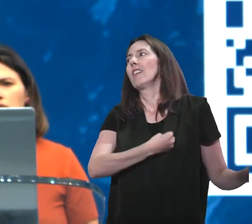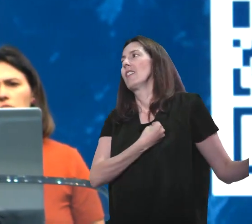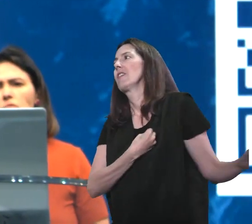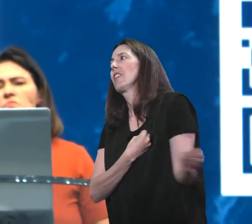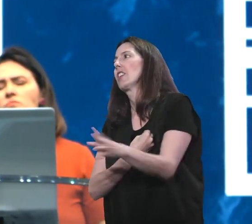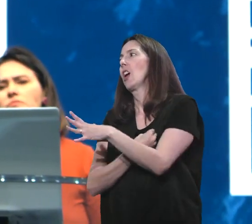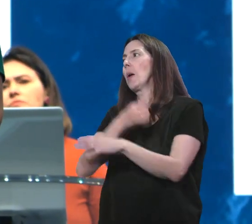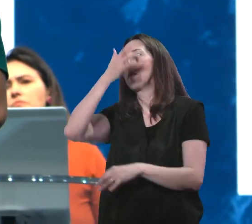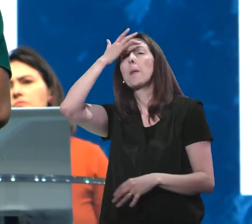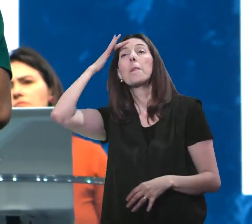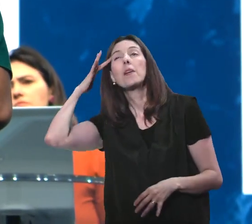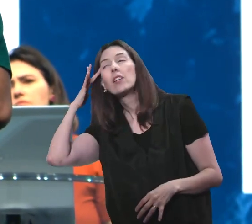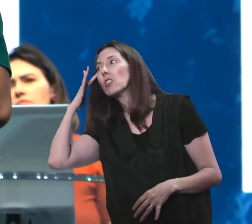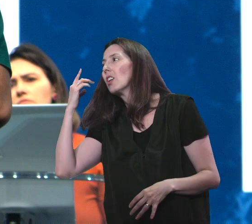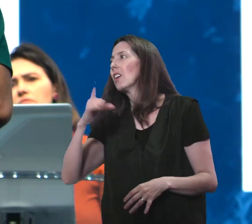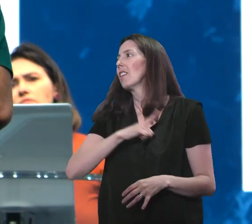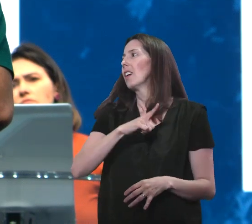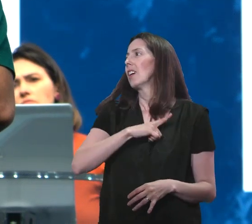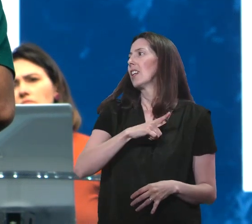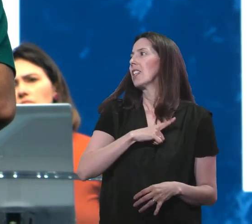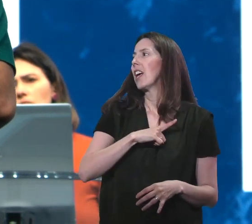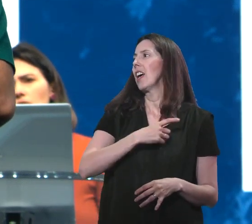vão nascer de novo aqui hoje.